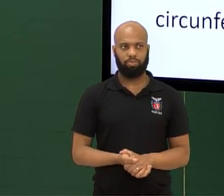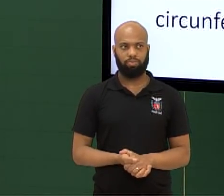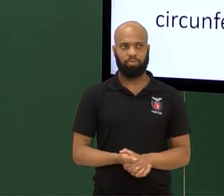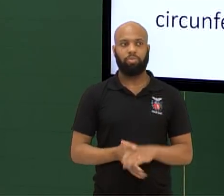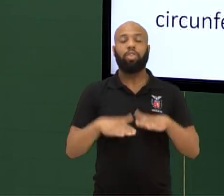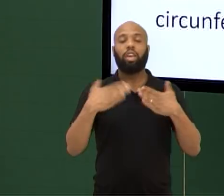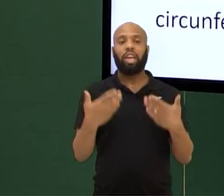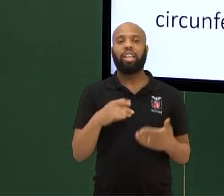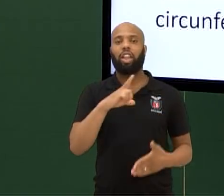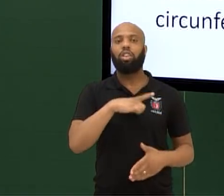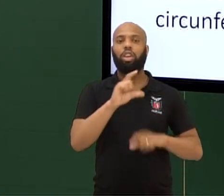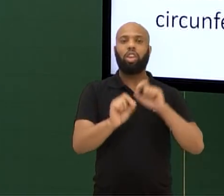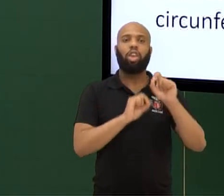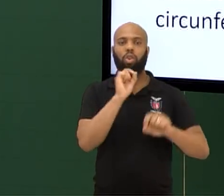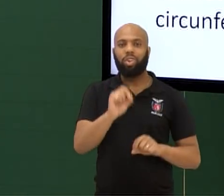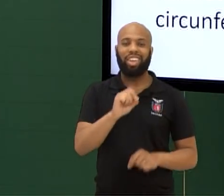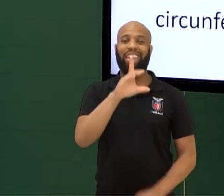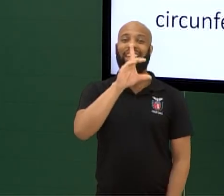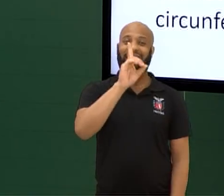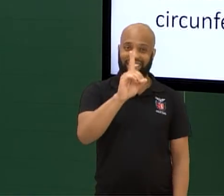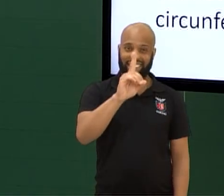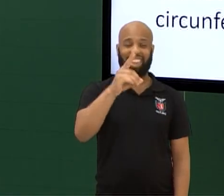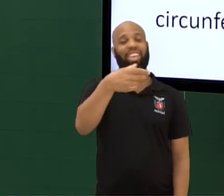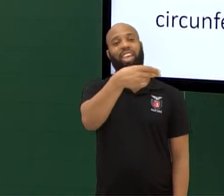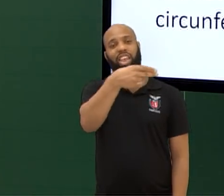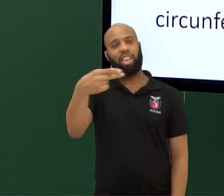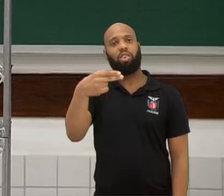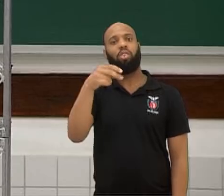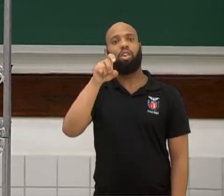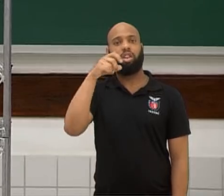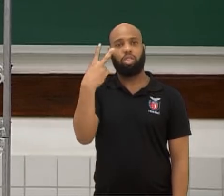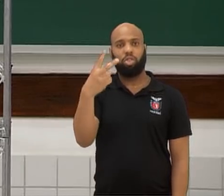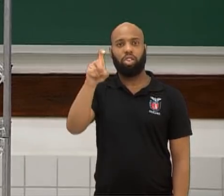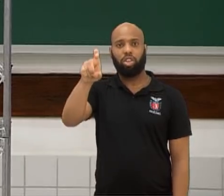16. Então, nós temos que o nosso